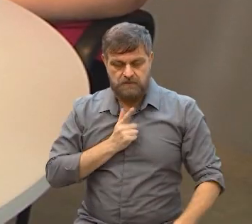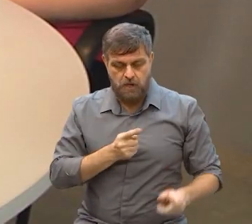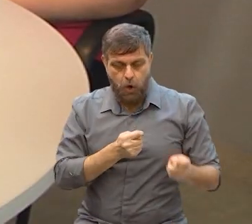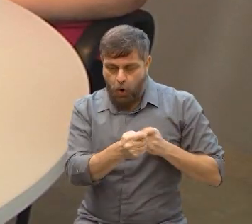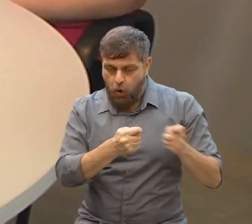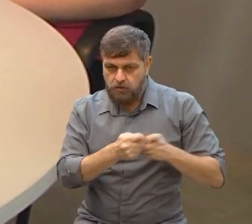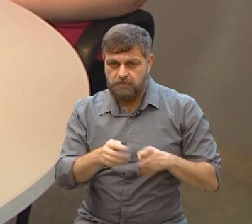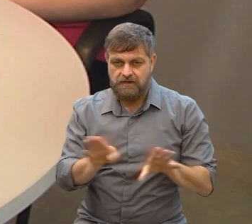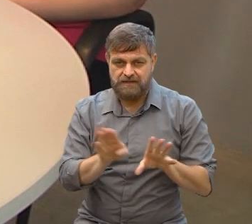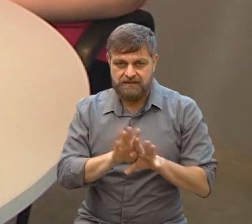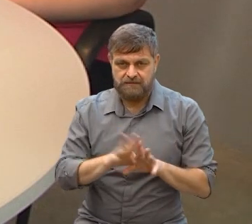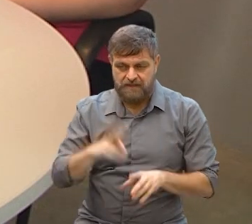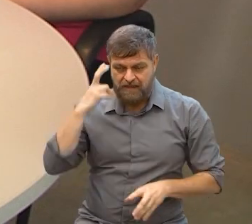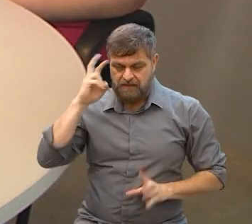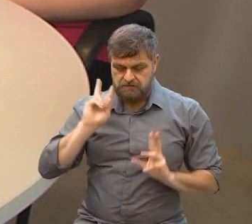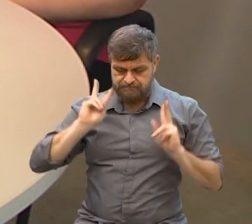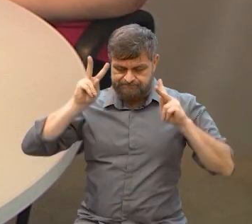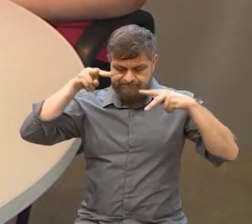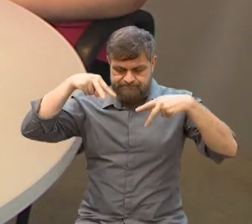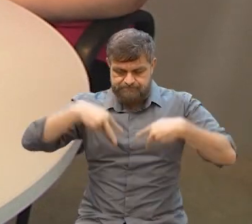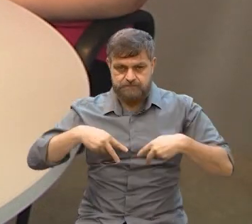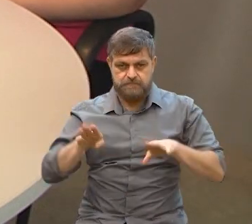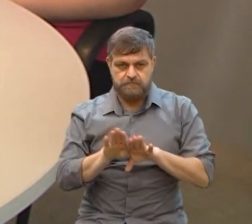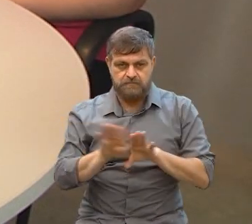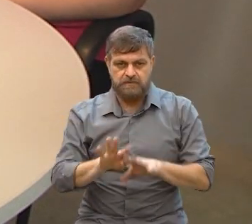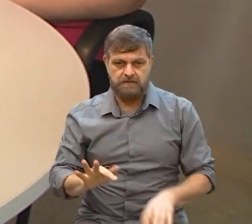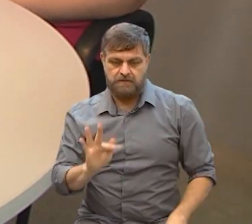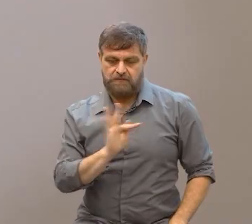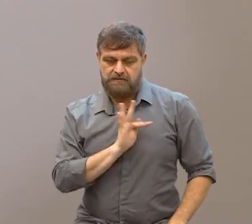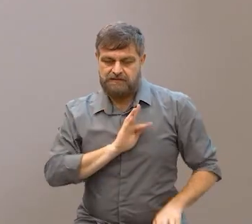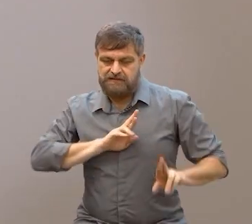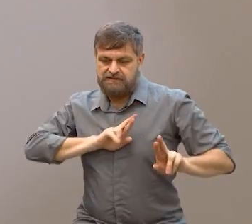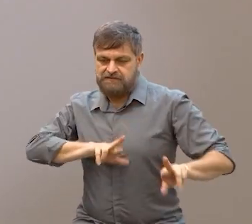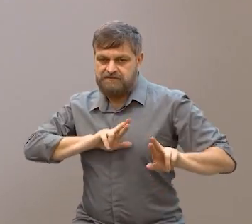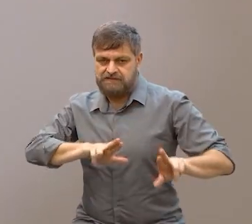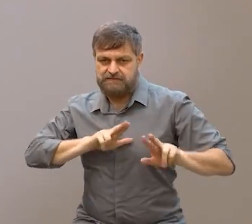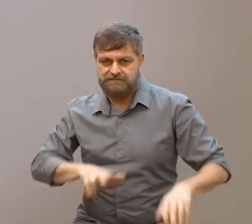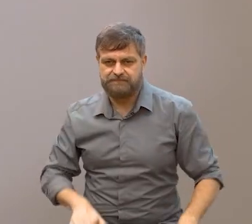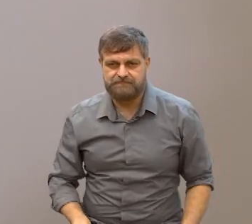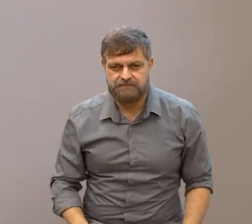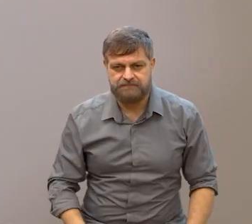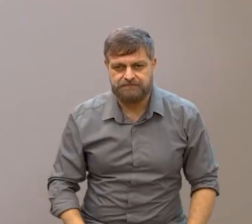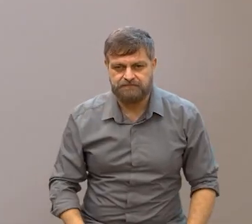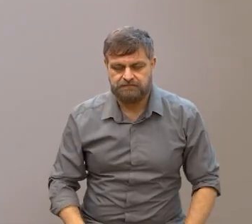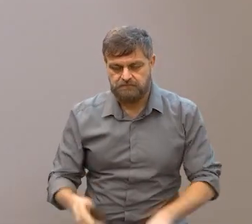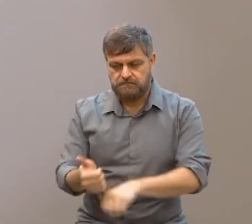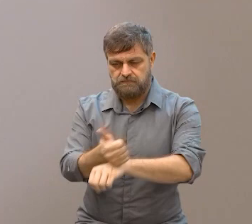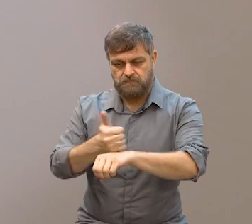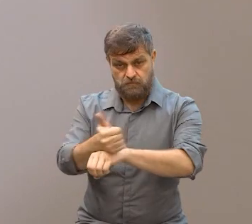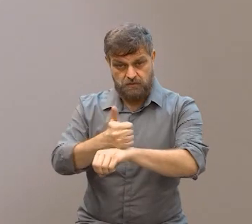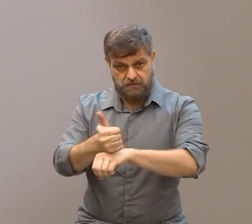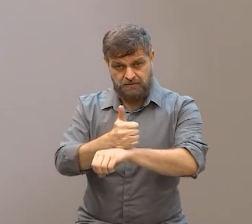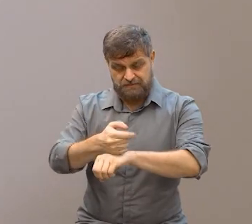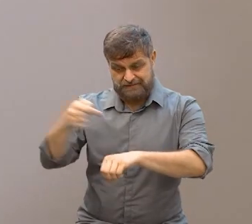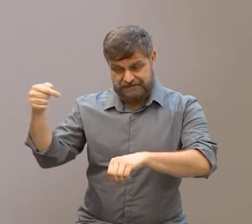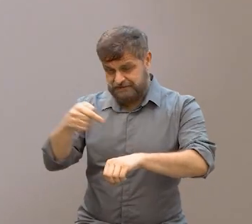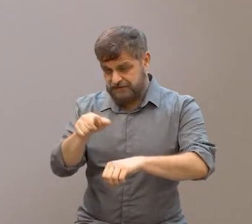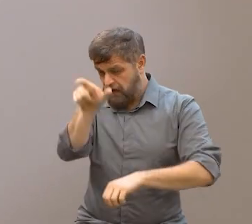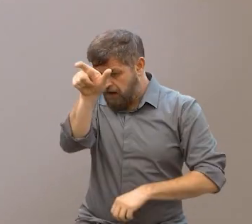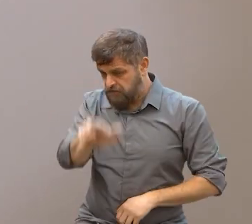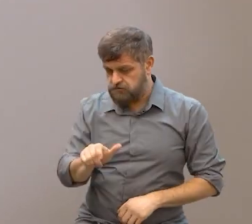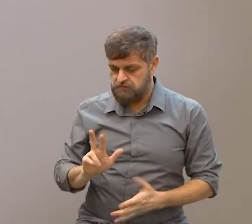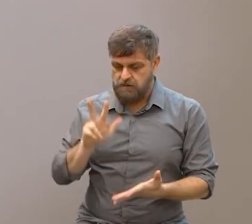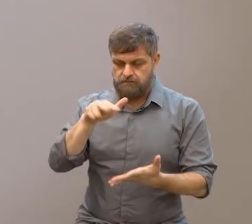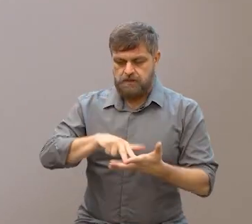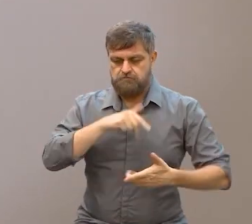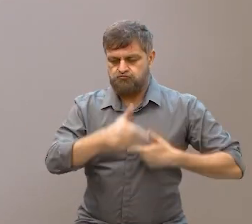essa inteligência intrapessoal, né? Que ele dá o técnico já não é tão importante. O profissionalismo, muita gente fala assim, ser profissional é ir lá